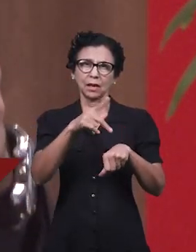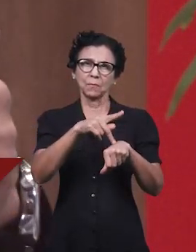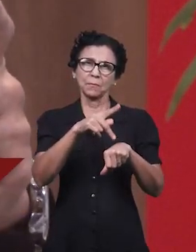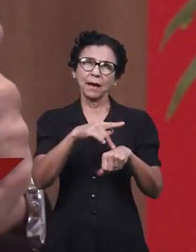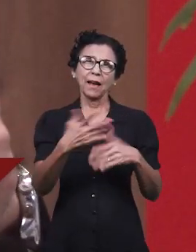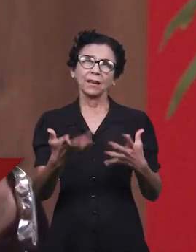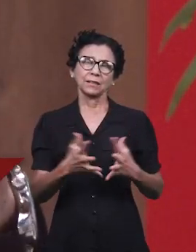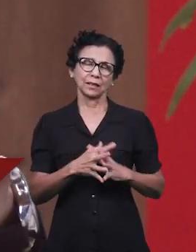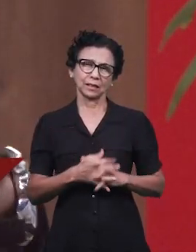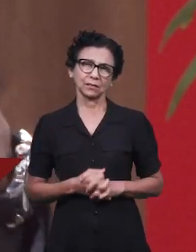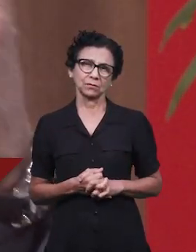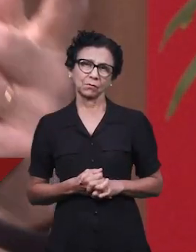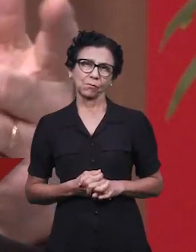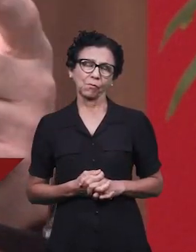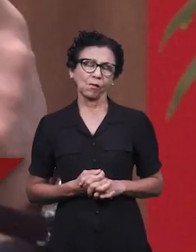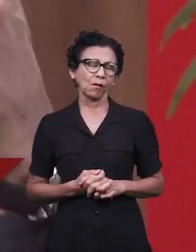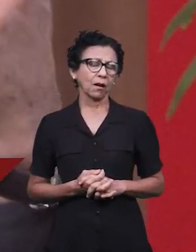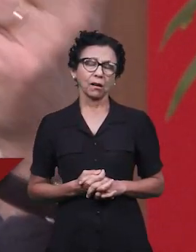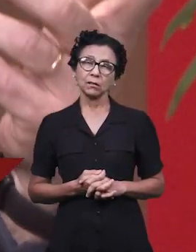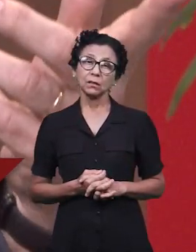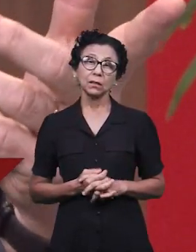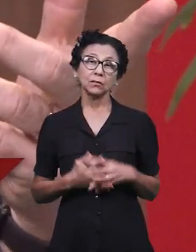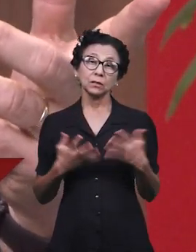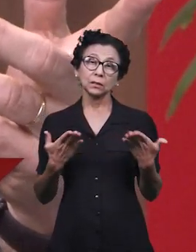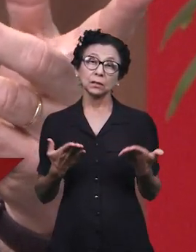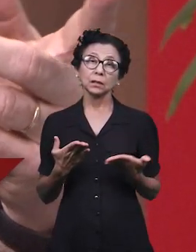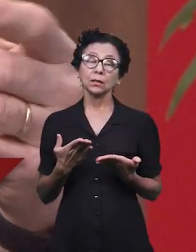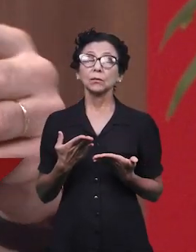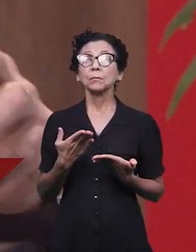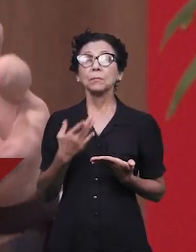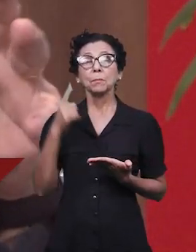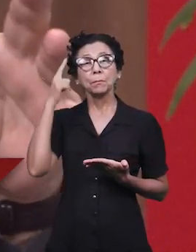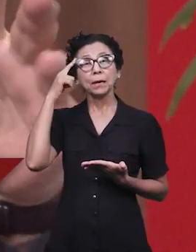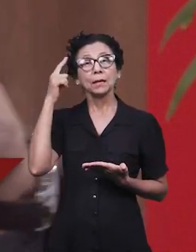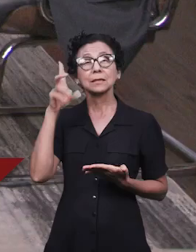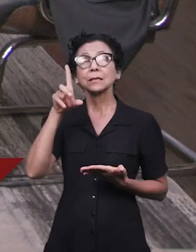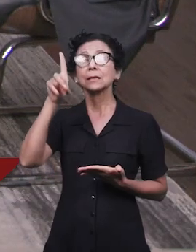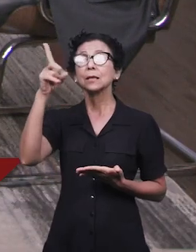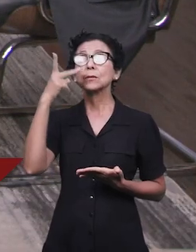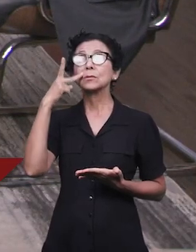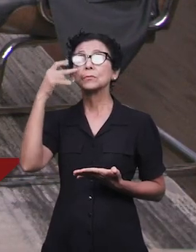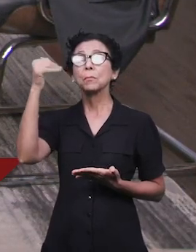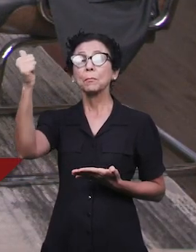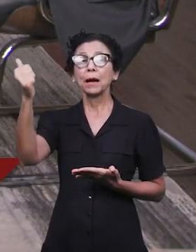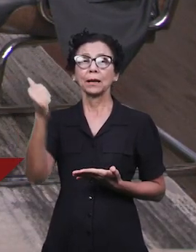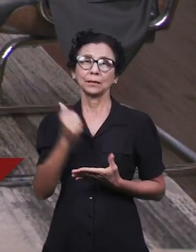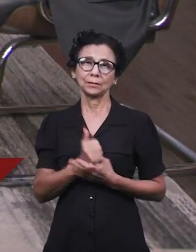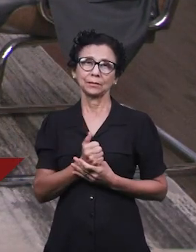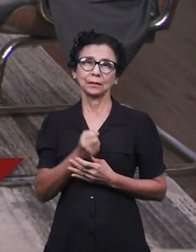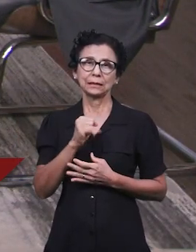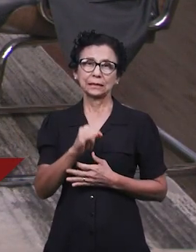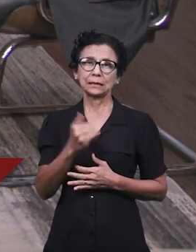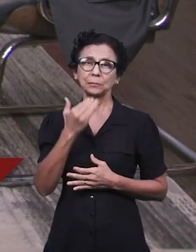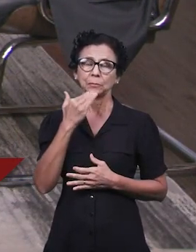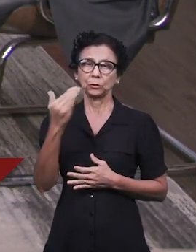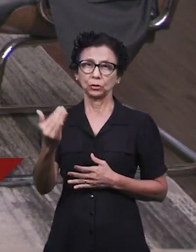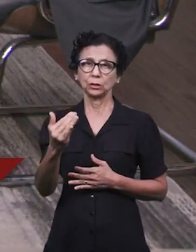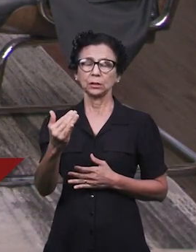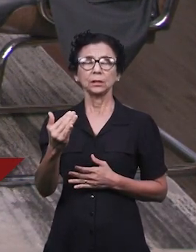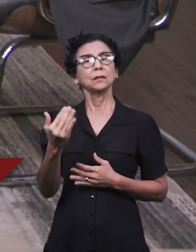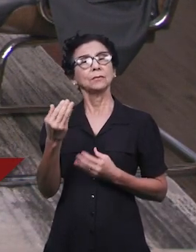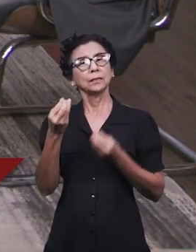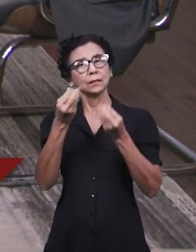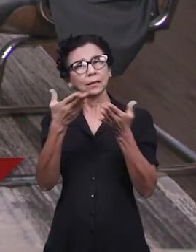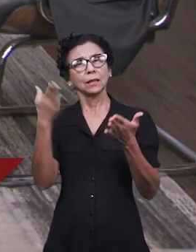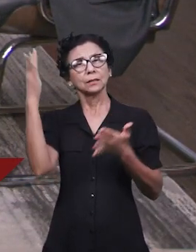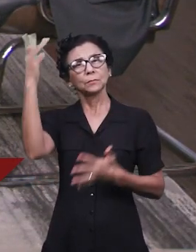vos pedir, vos dará o Espírito Santo. Então, eu só queria completar isso, né? Que o Espírito Santo ele está